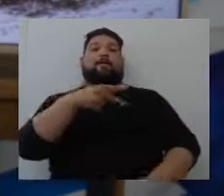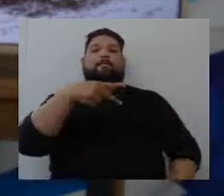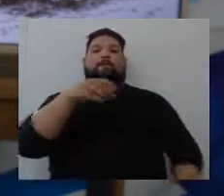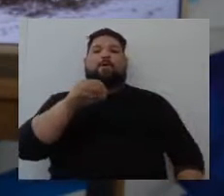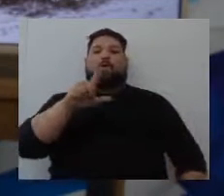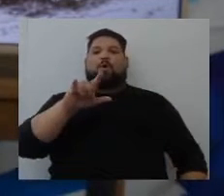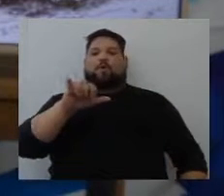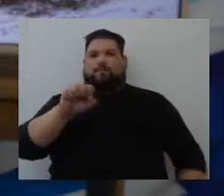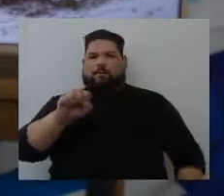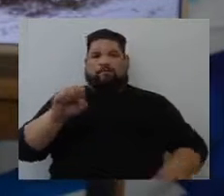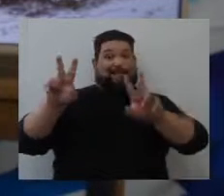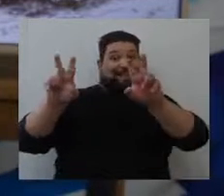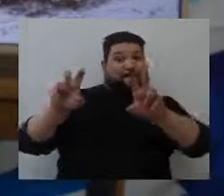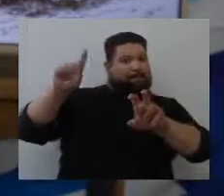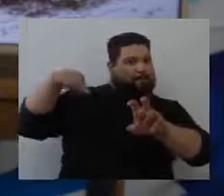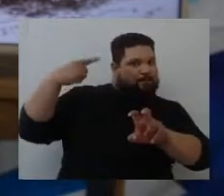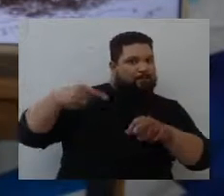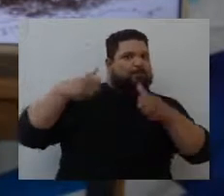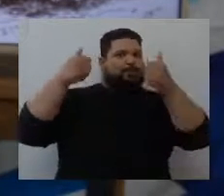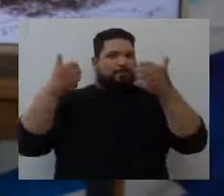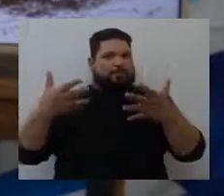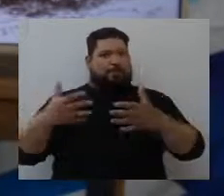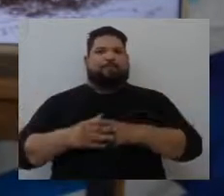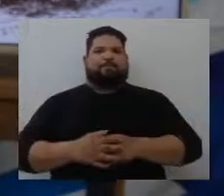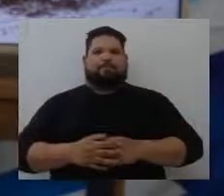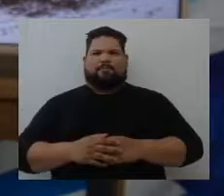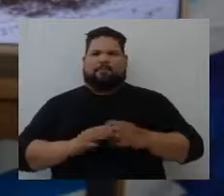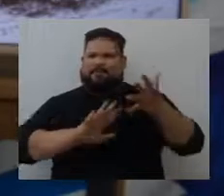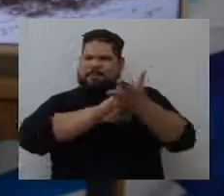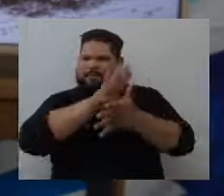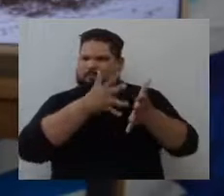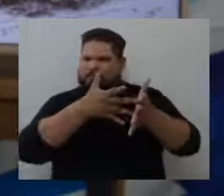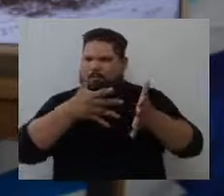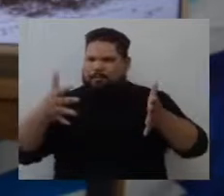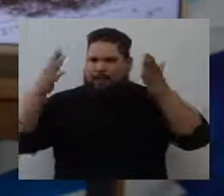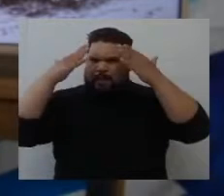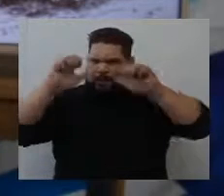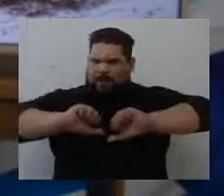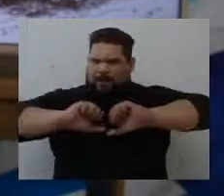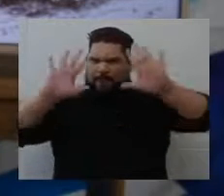a pouco a gente fala sobre isso. Até aí, fera. Tudo bem?